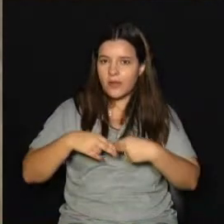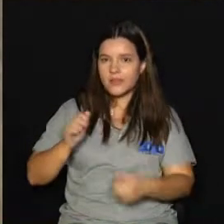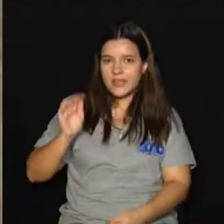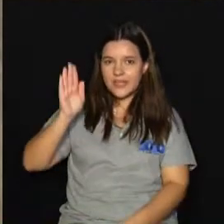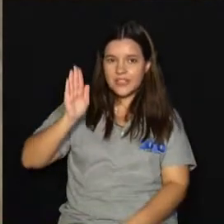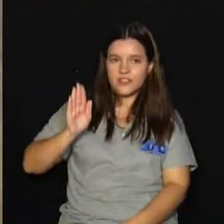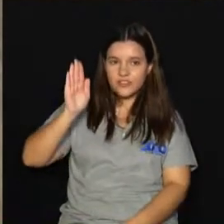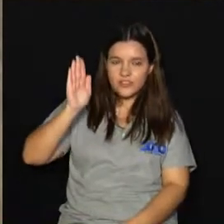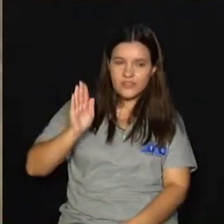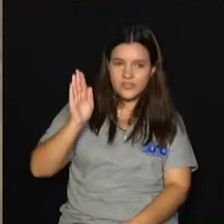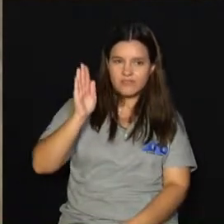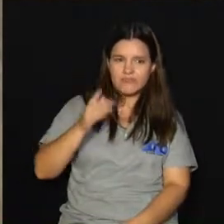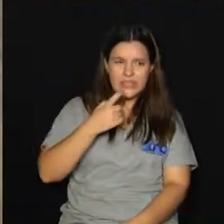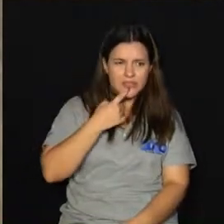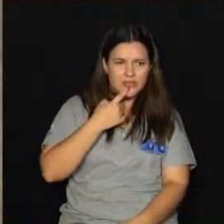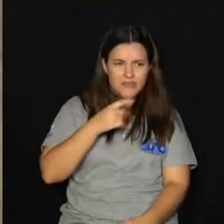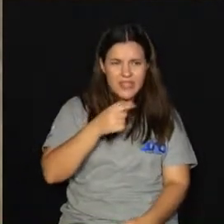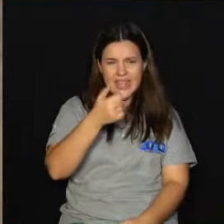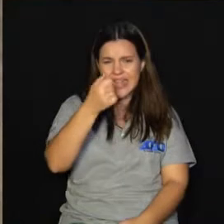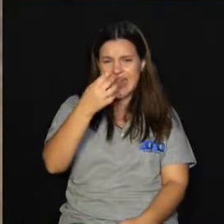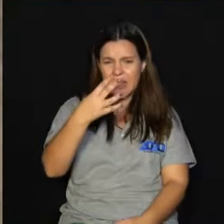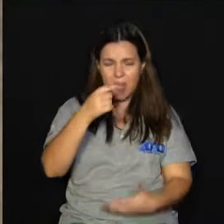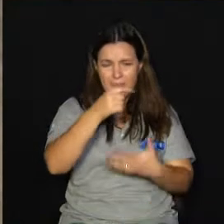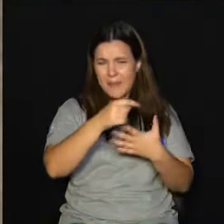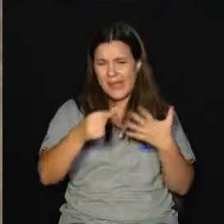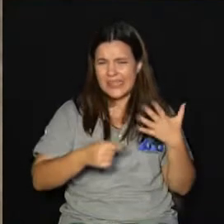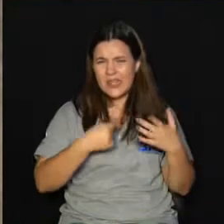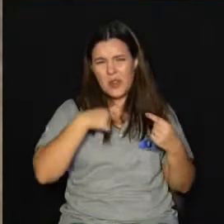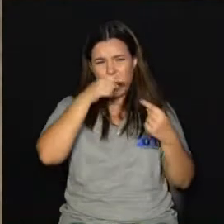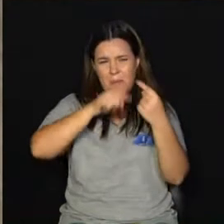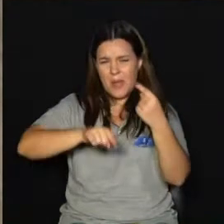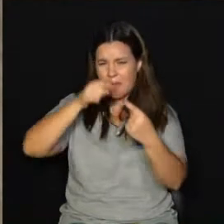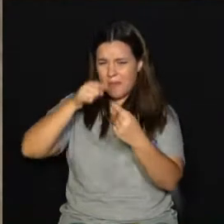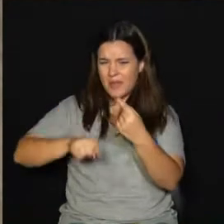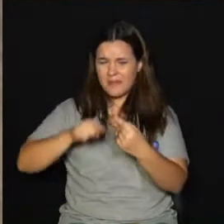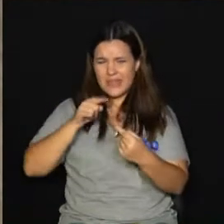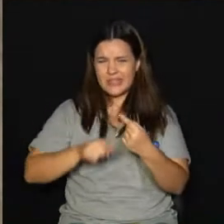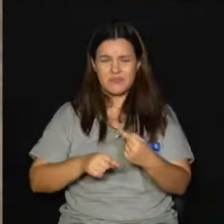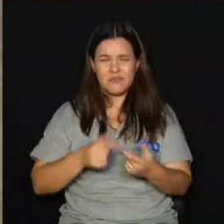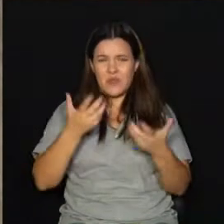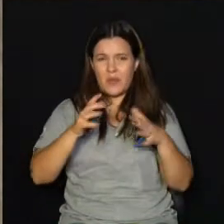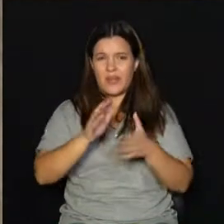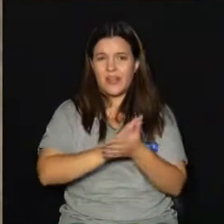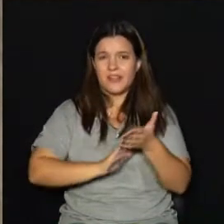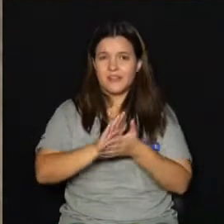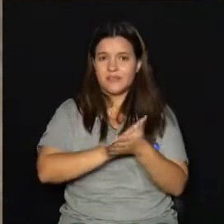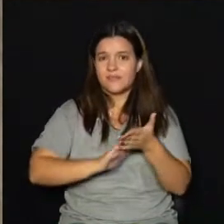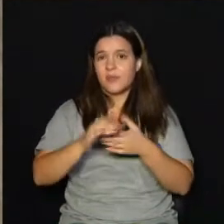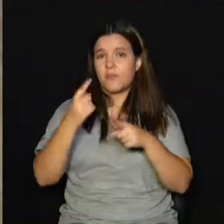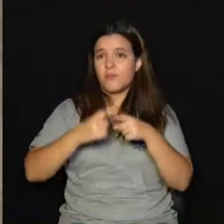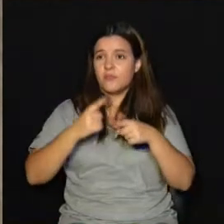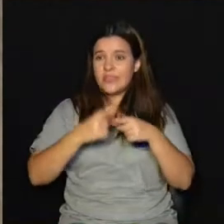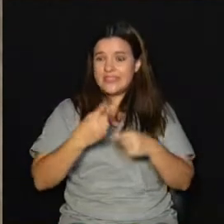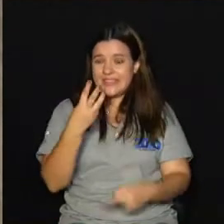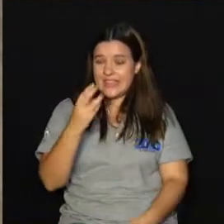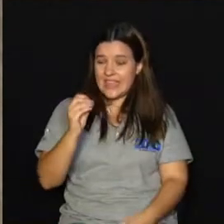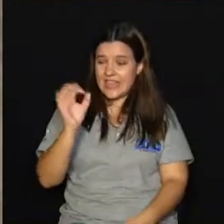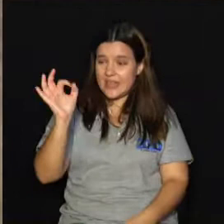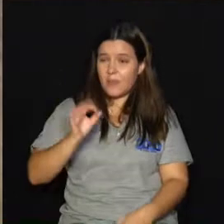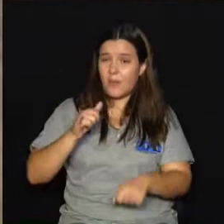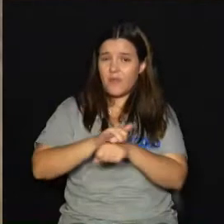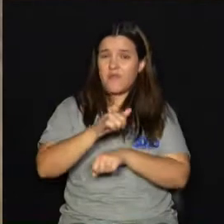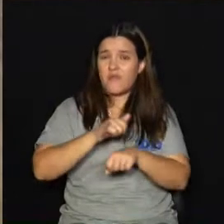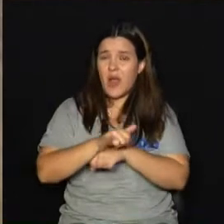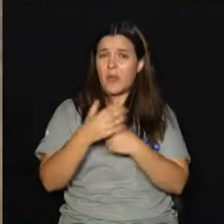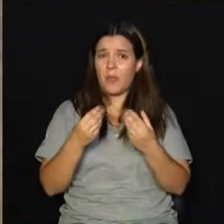o campineiro não enxergou em nenhuma das 14 opções que nós tínhamos. Por que que nós tivemos uma abstenção tão grande no primeiro